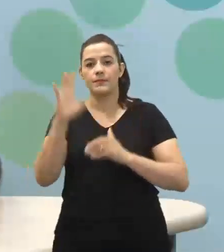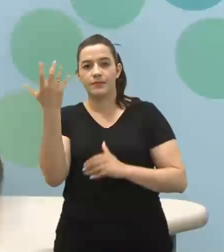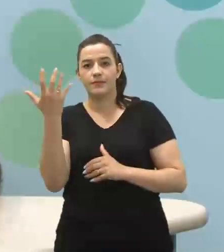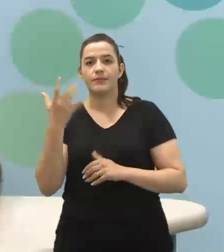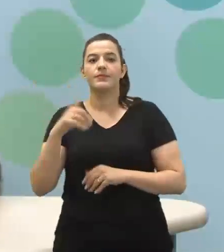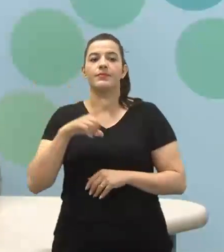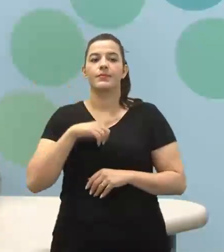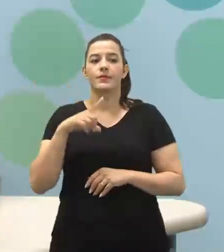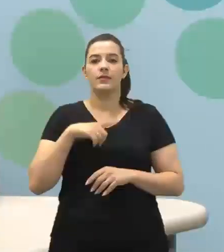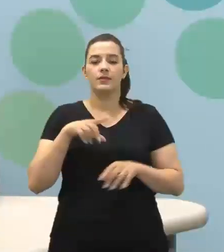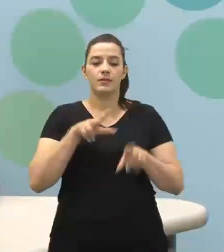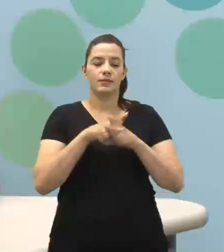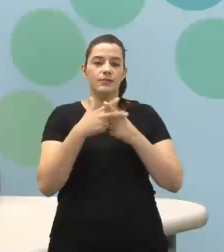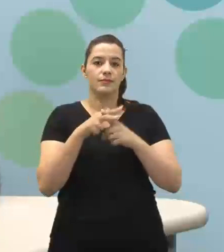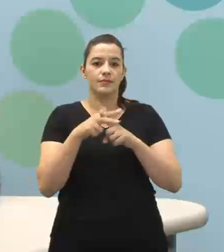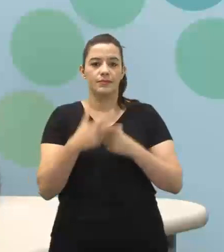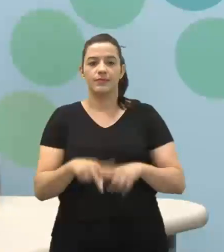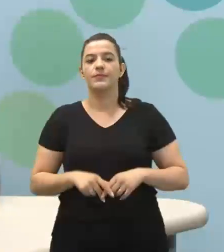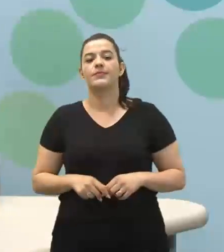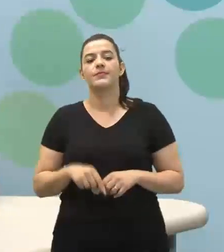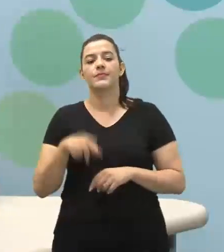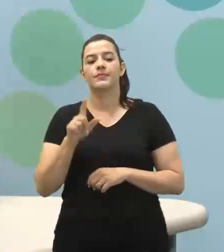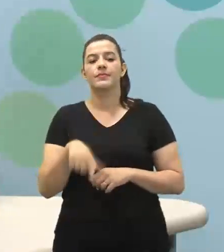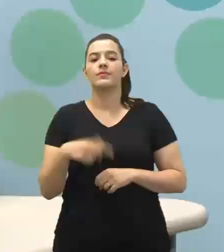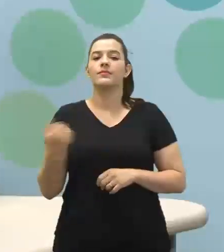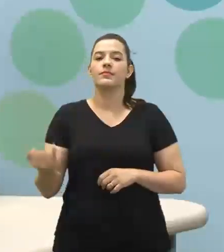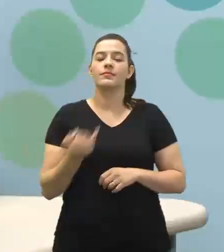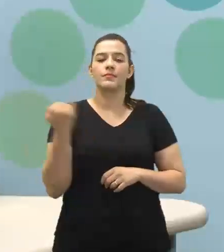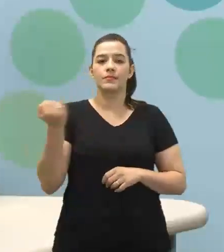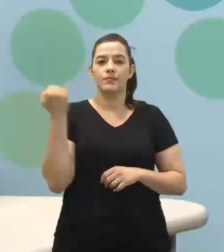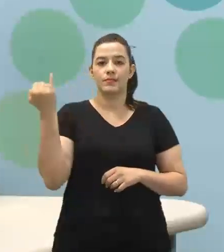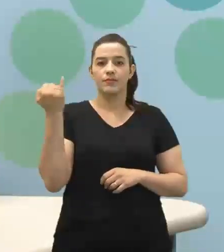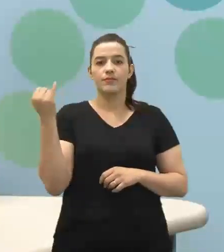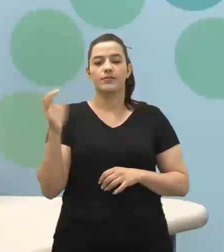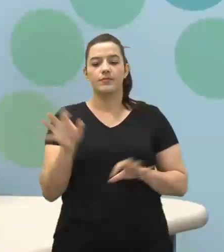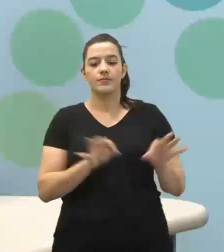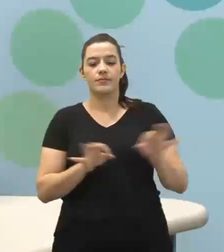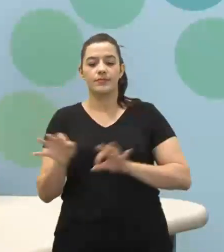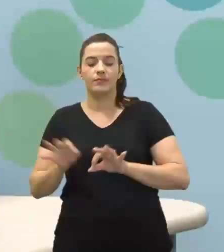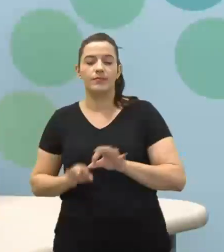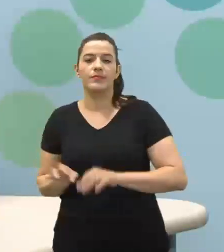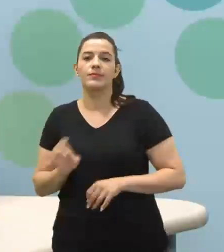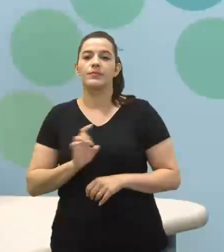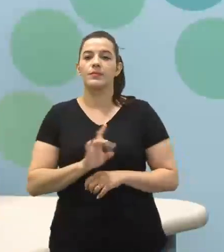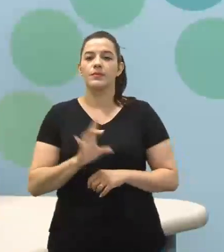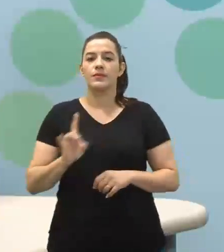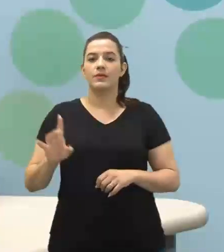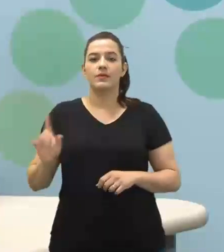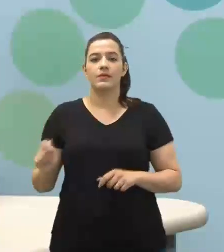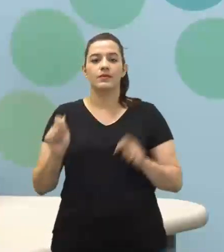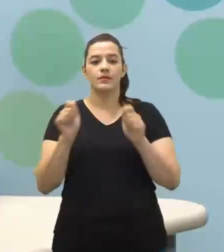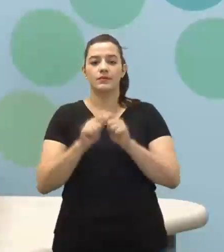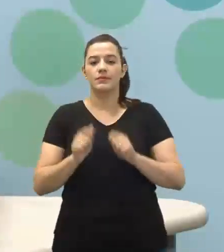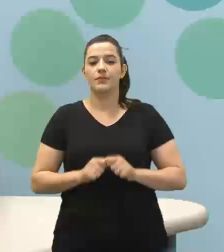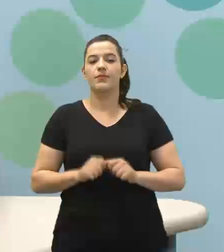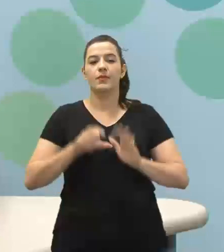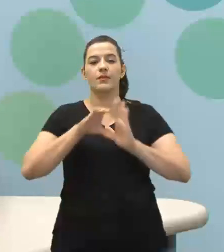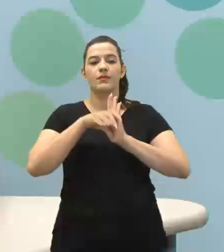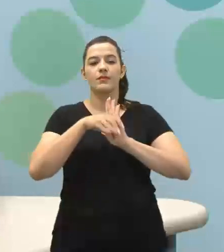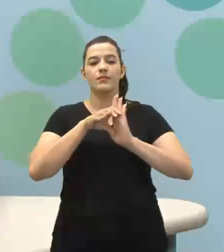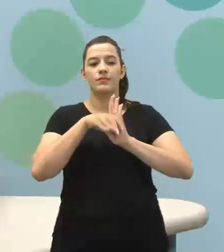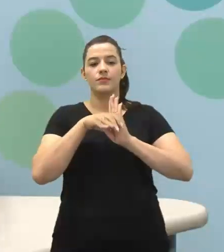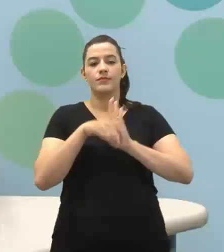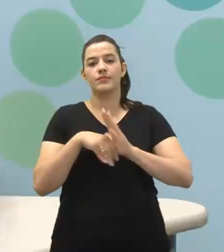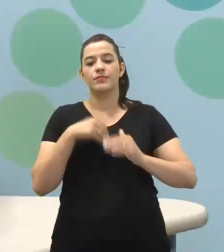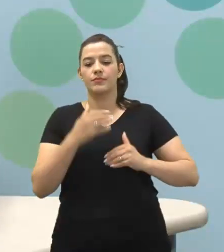e ferramentas muito importante é esses esses aspectos aí que envolvem os conceitos na